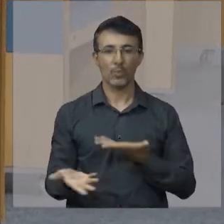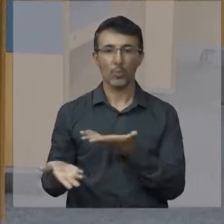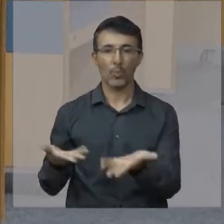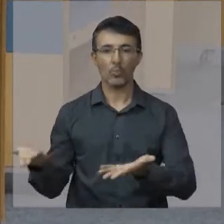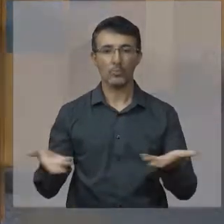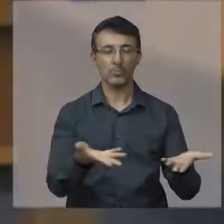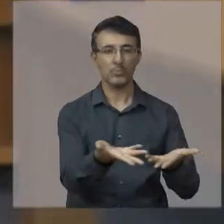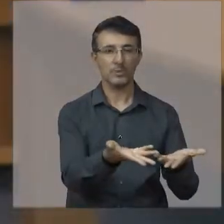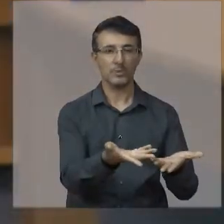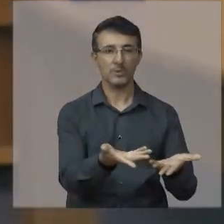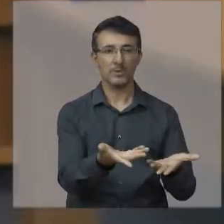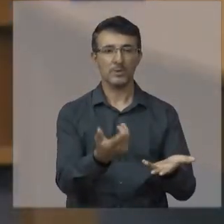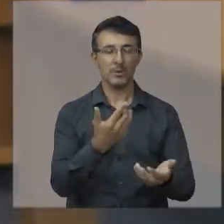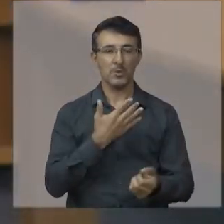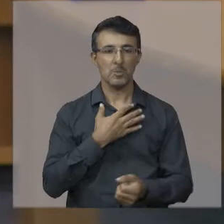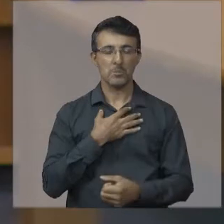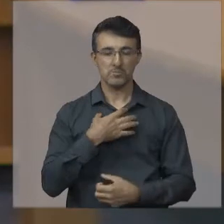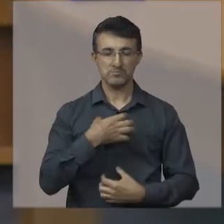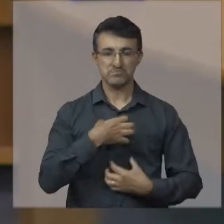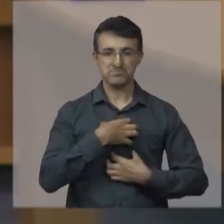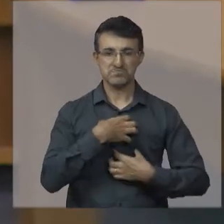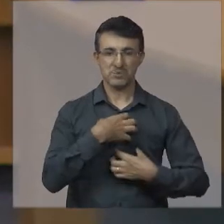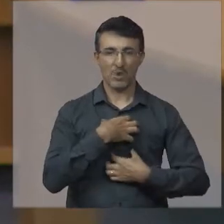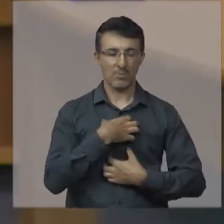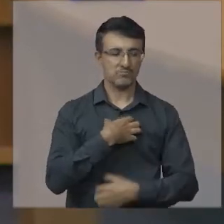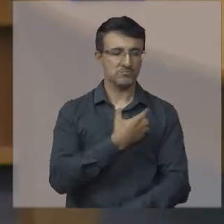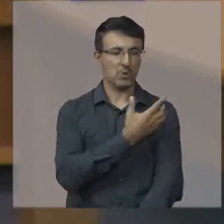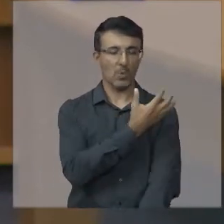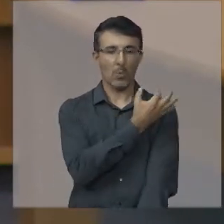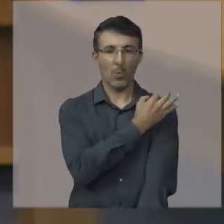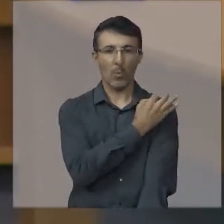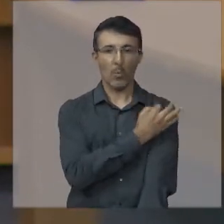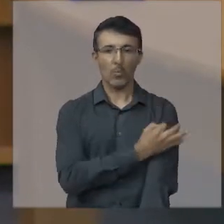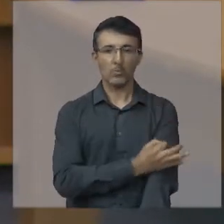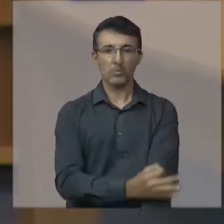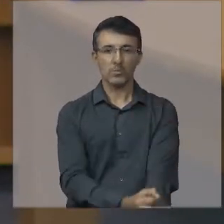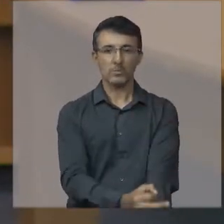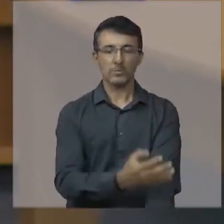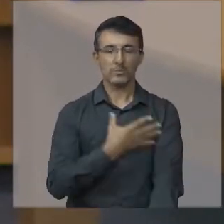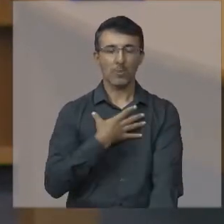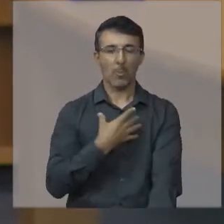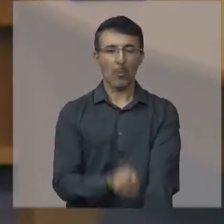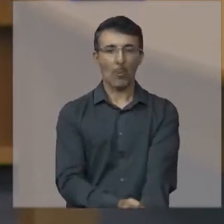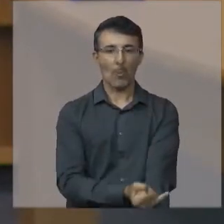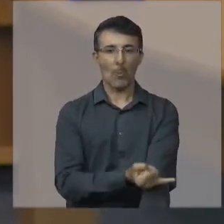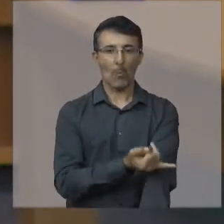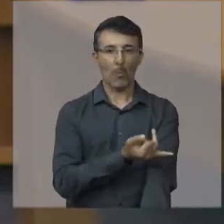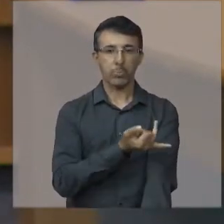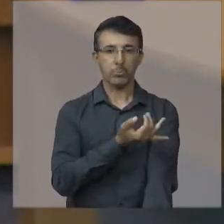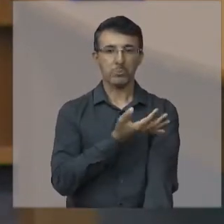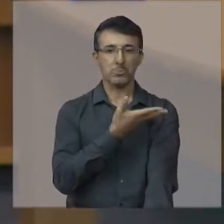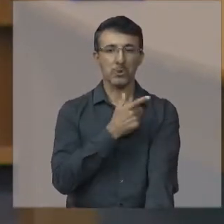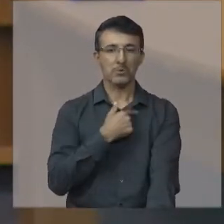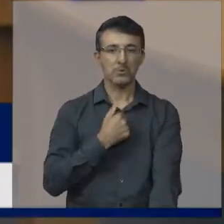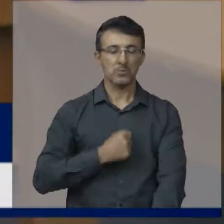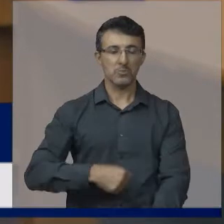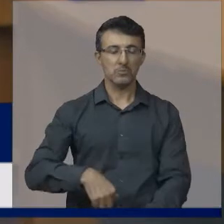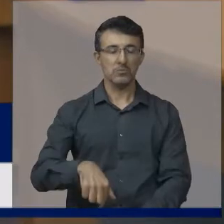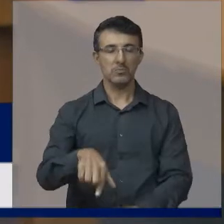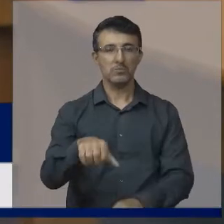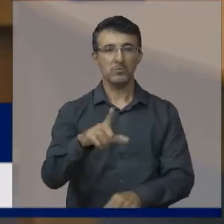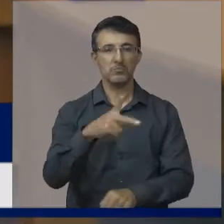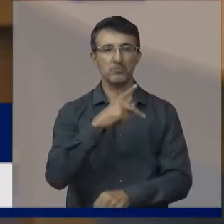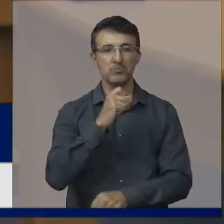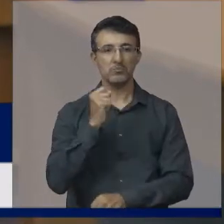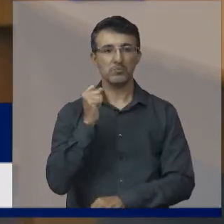mim, é uma honra, é uma satisfação muito grande poder novamente ser eleito presidente